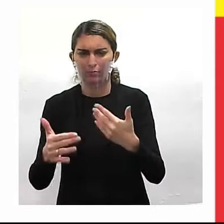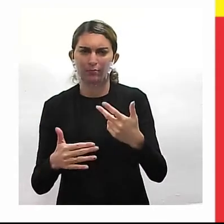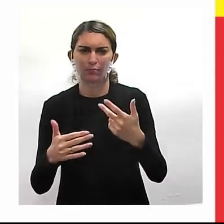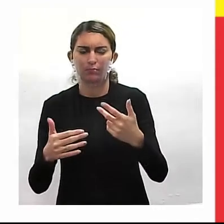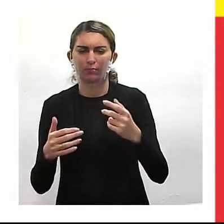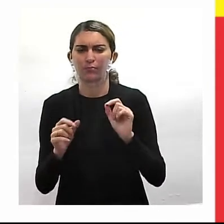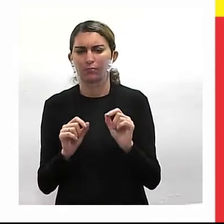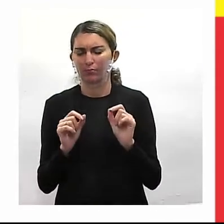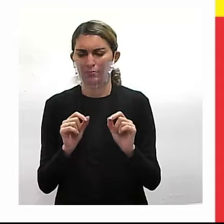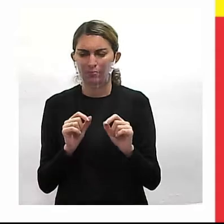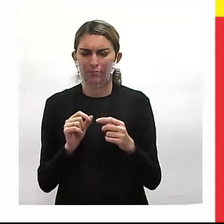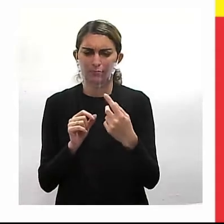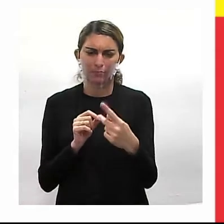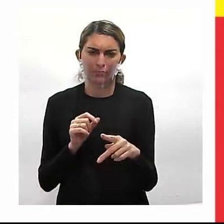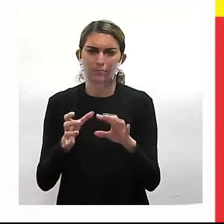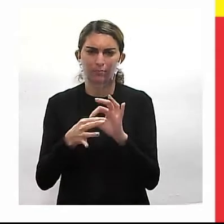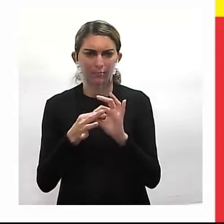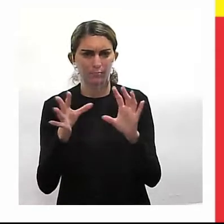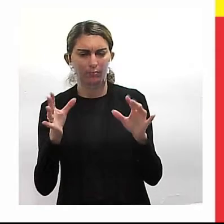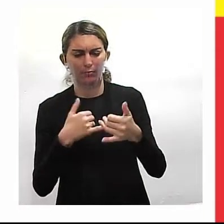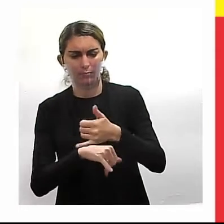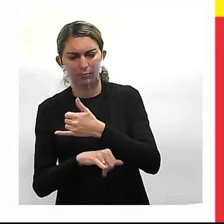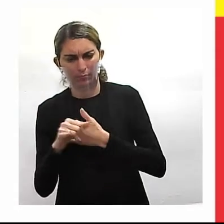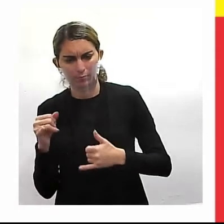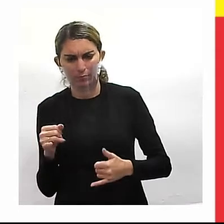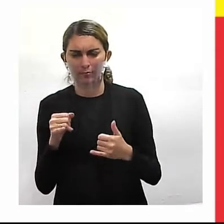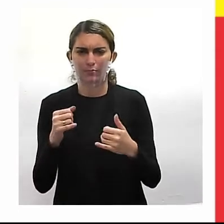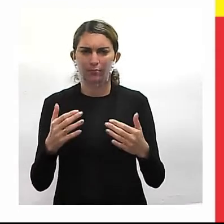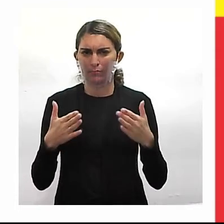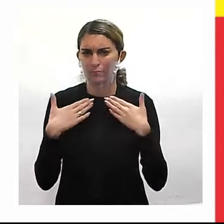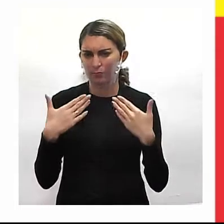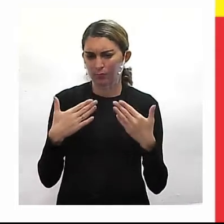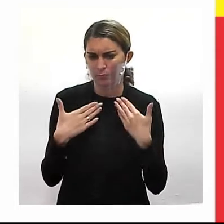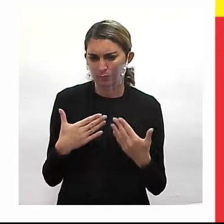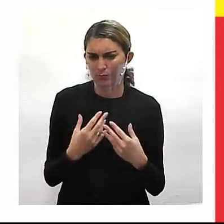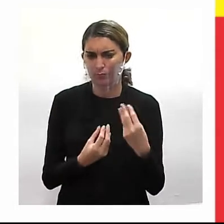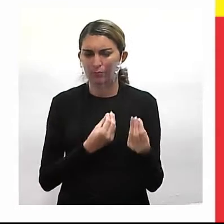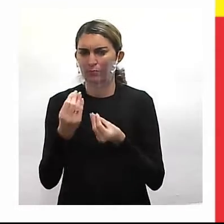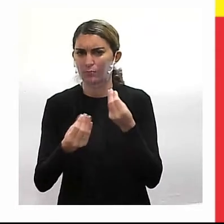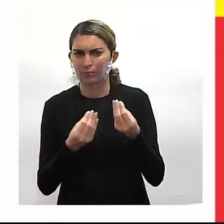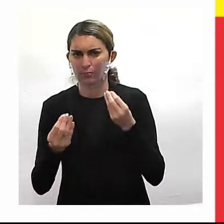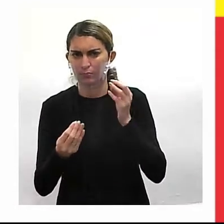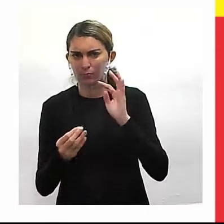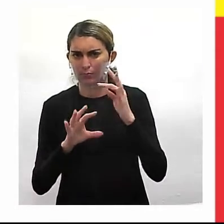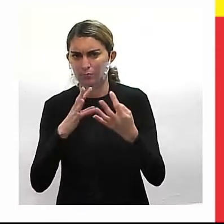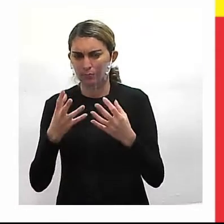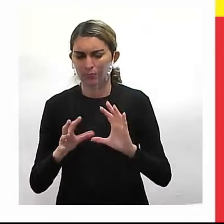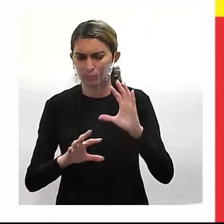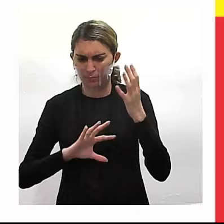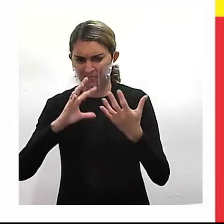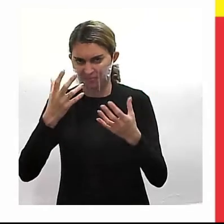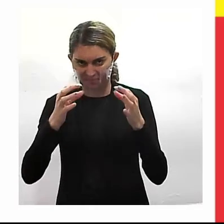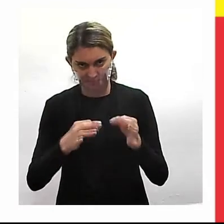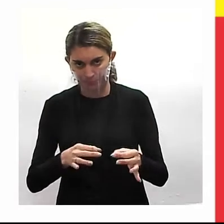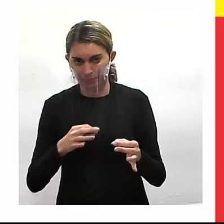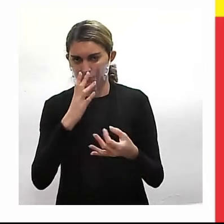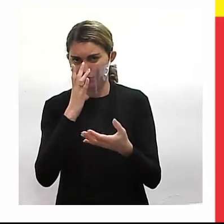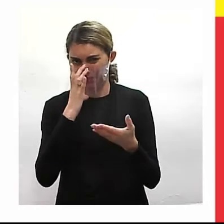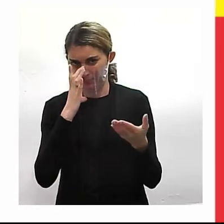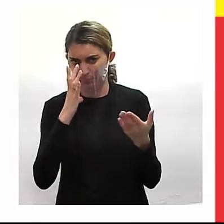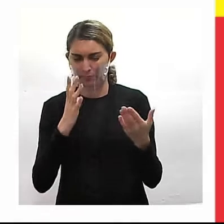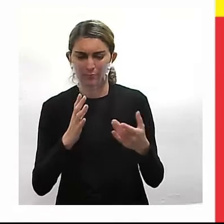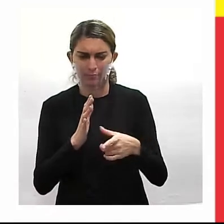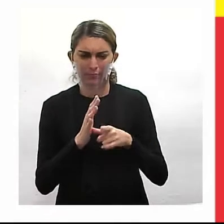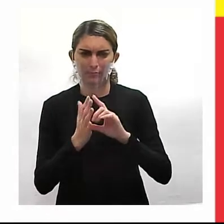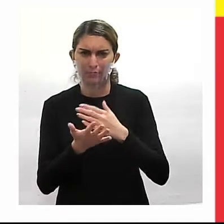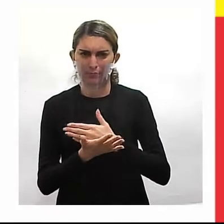que é aquela parada, né? Liberação de energia, absorção de calor para poder a dissolução ocorrer, certo? Então, antes de